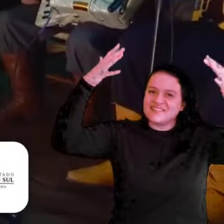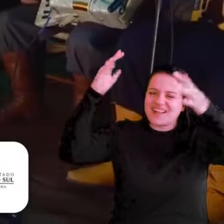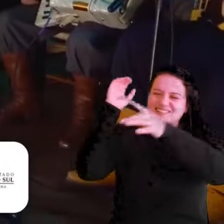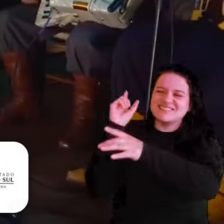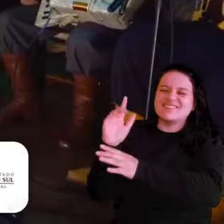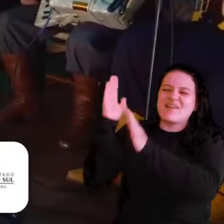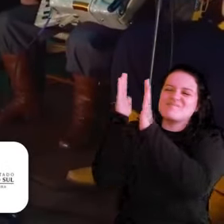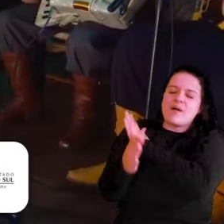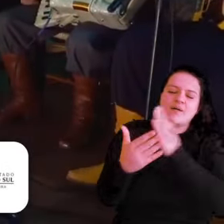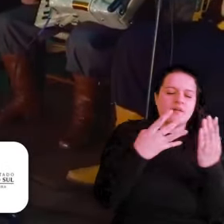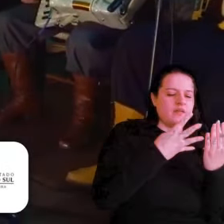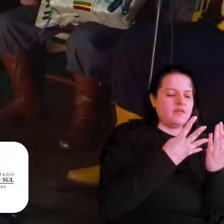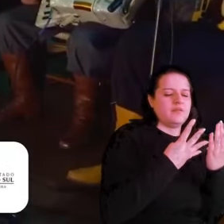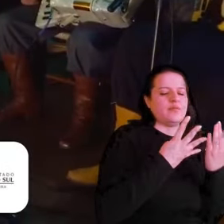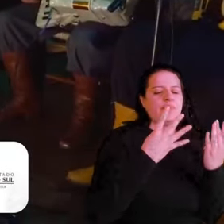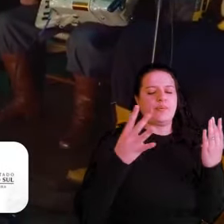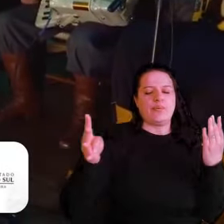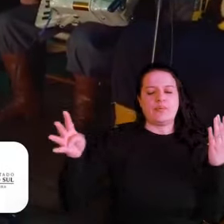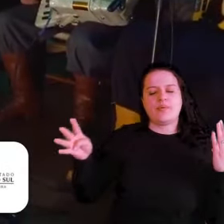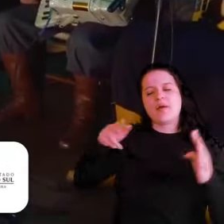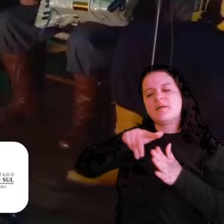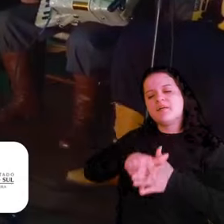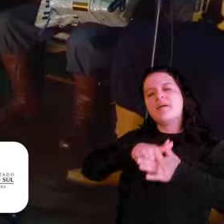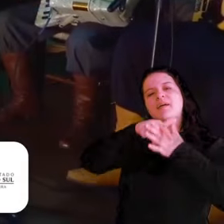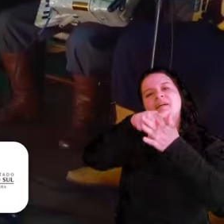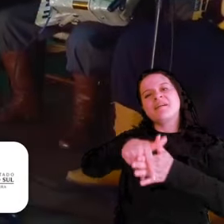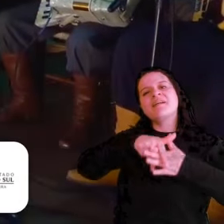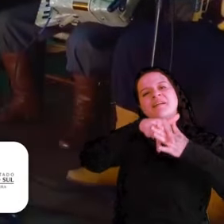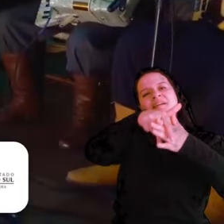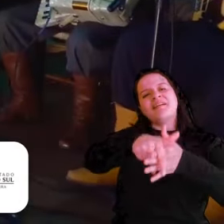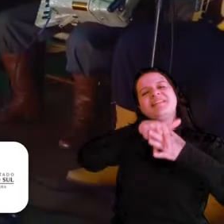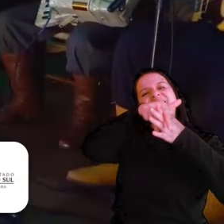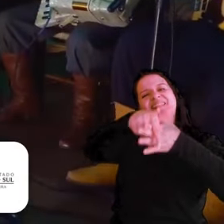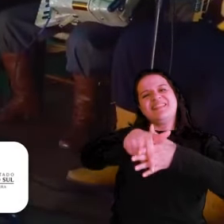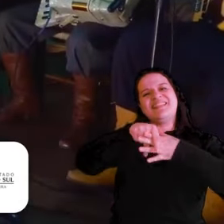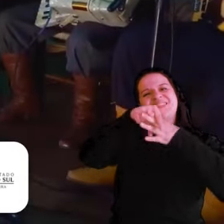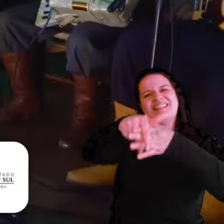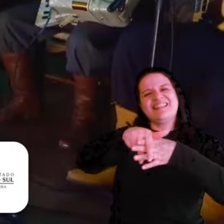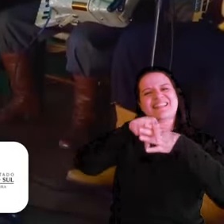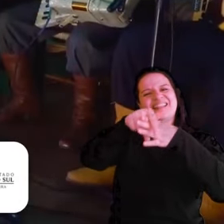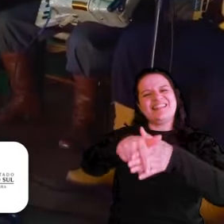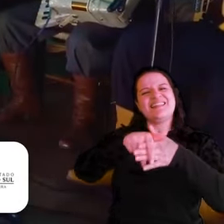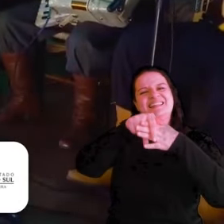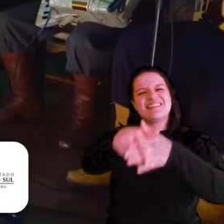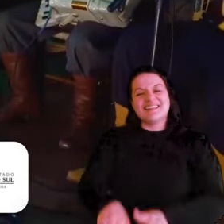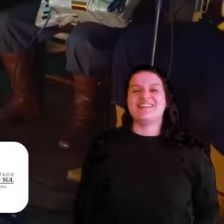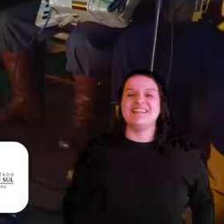assanha na saída da porteira, o meu mango acompanha no tranco de